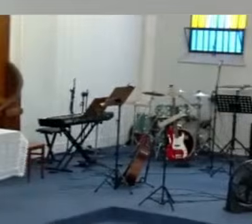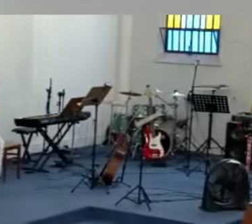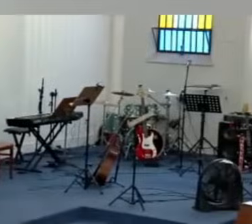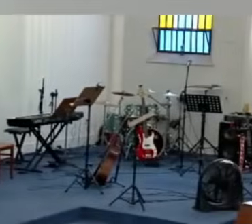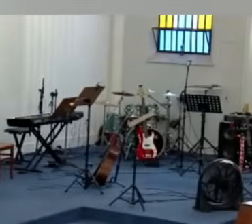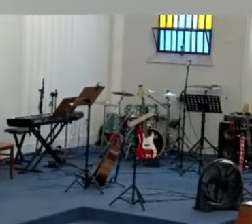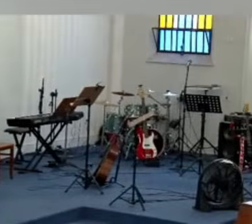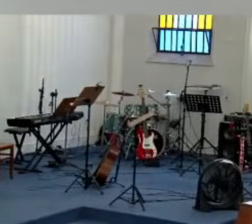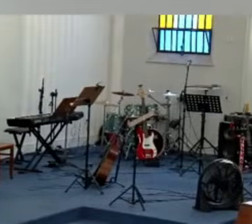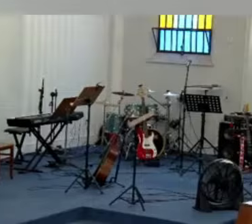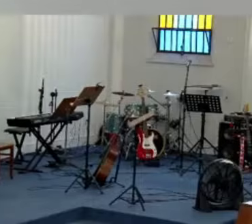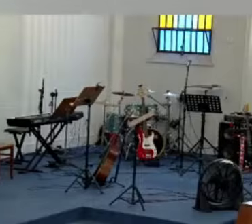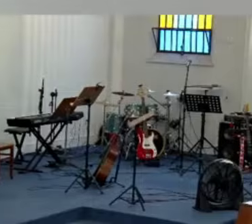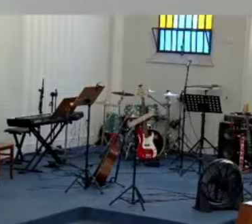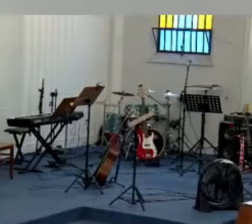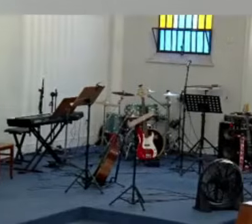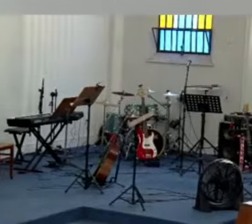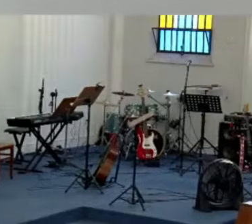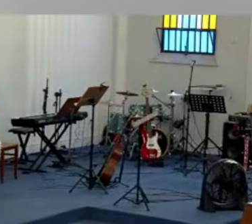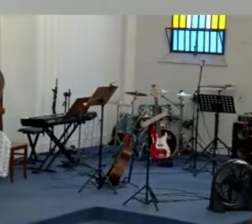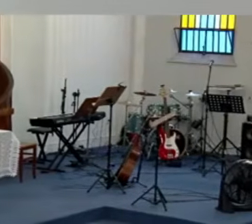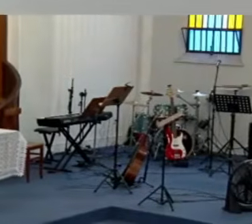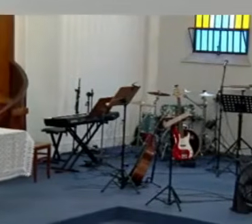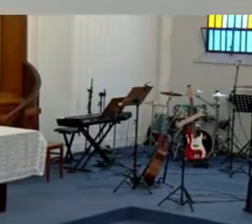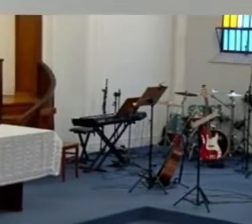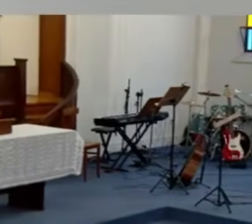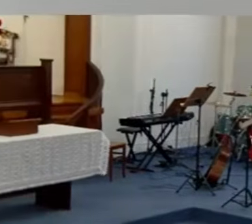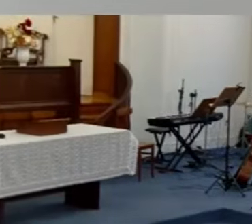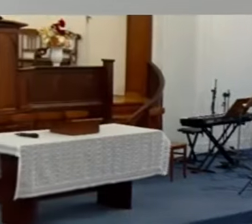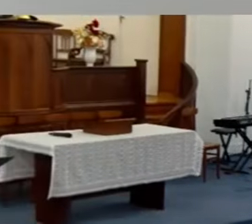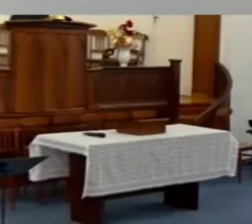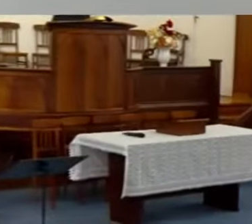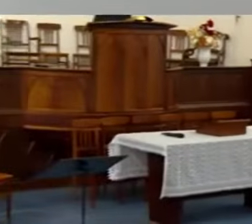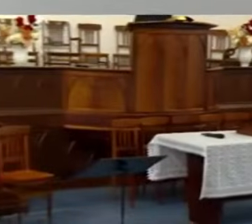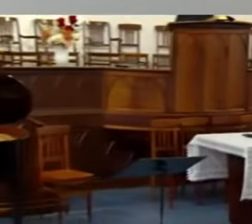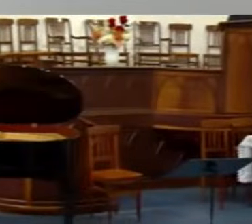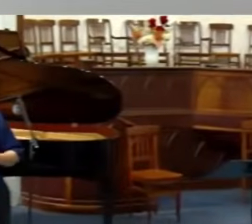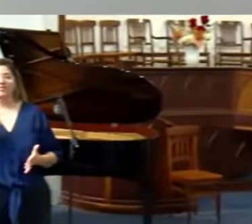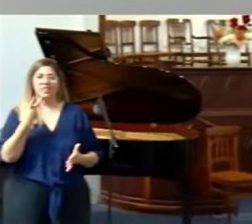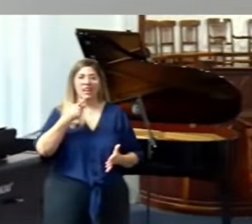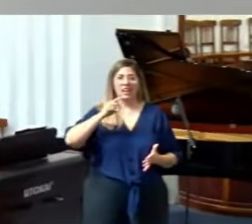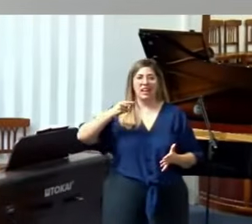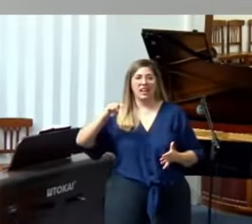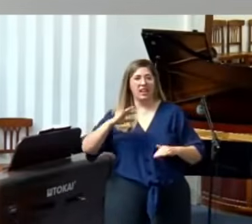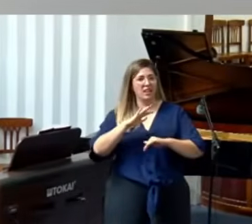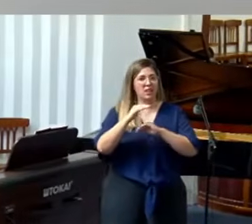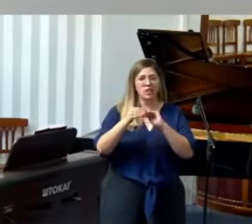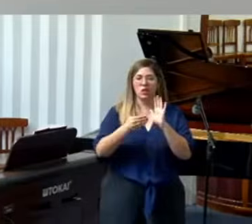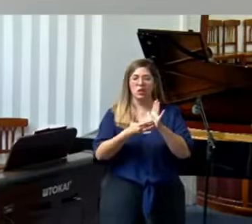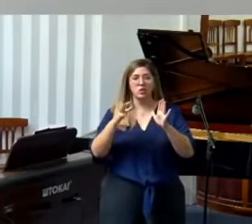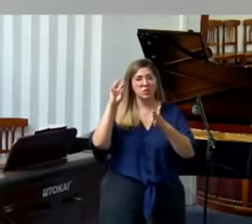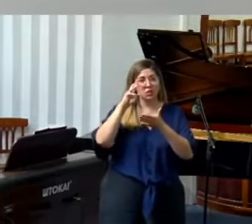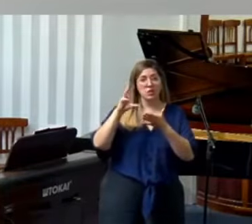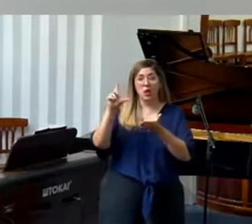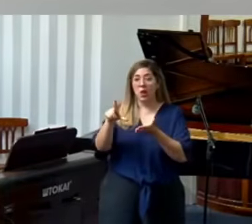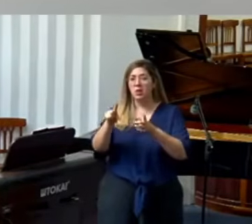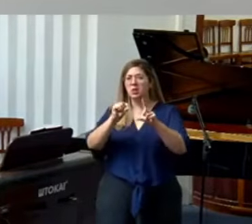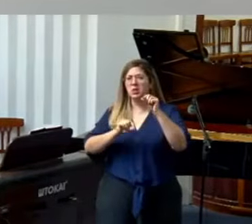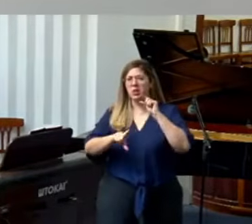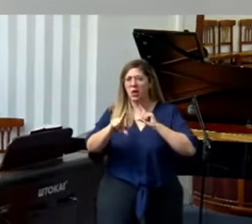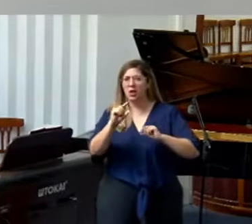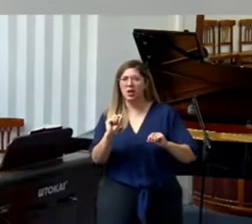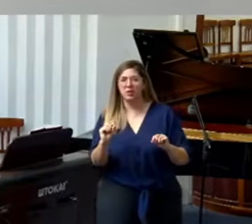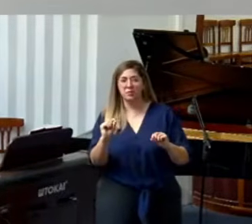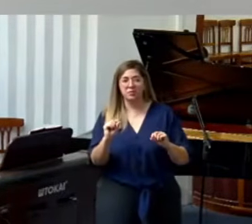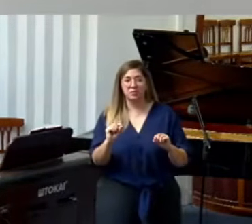com a salvação daqueles que estão em rebeldia contra Ele, com a salvação daqueles que Ele escolheu. E ao olhar para